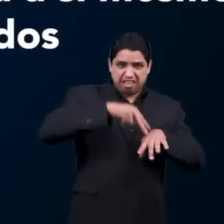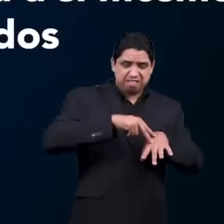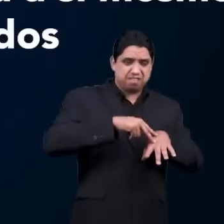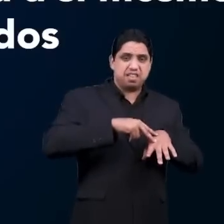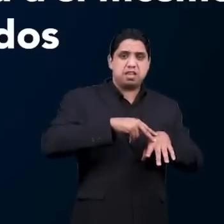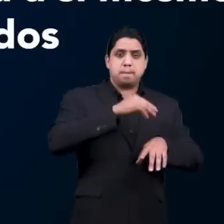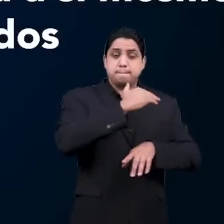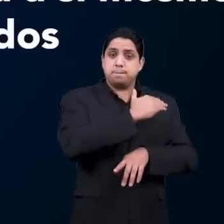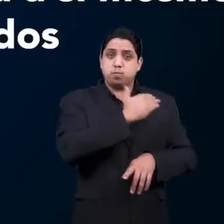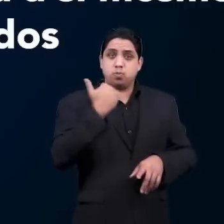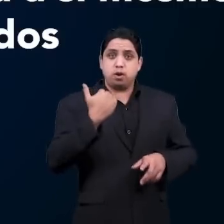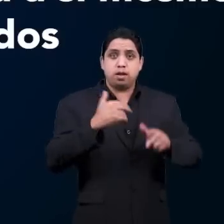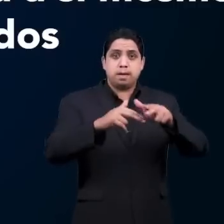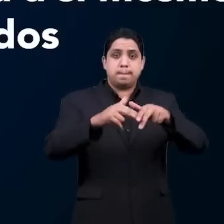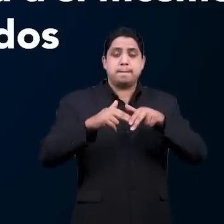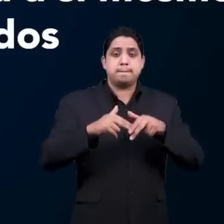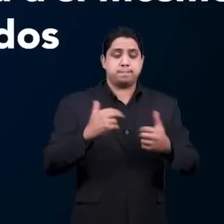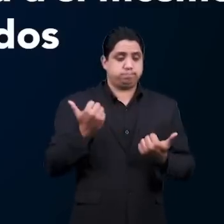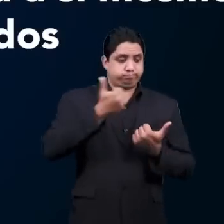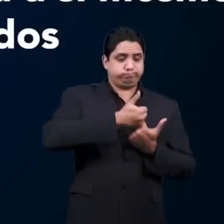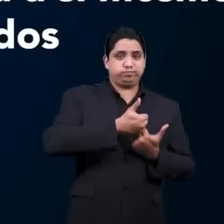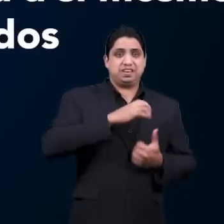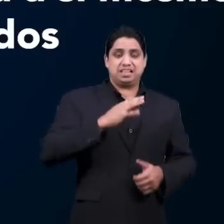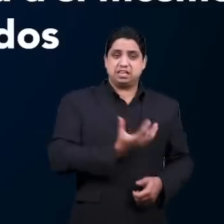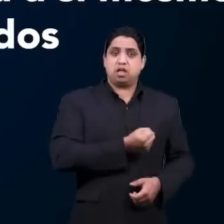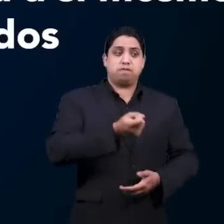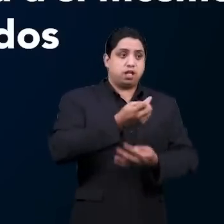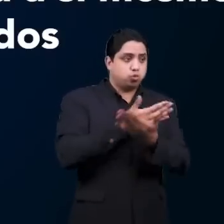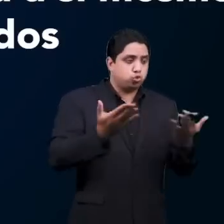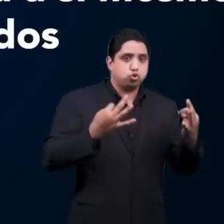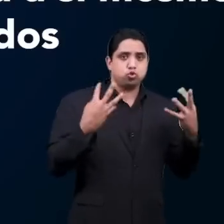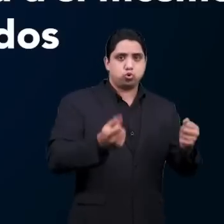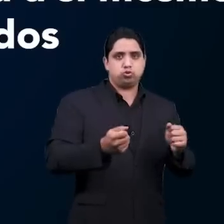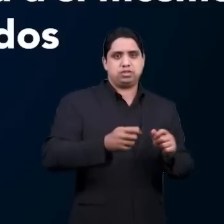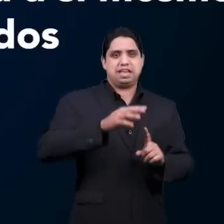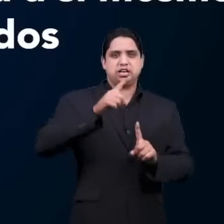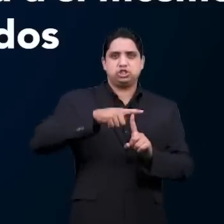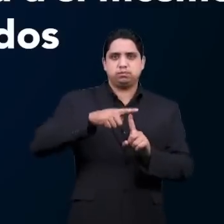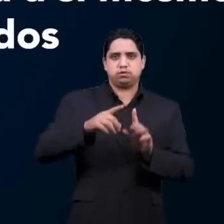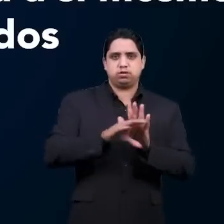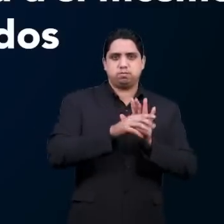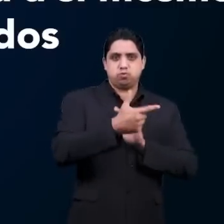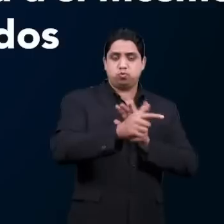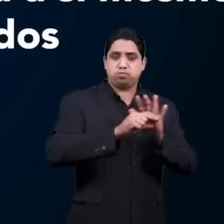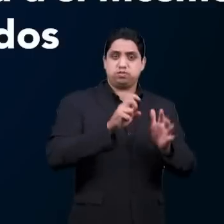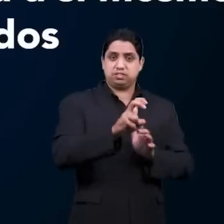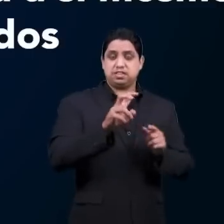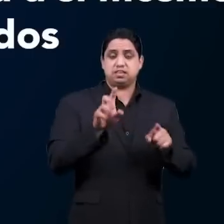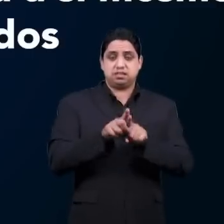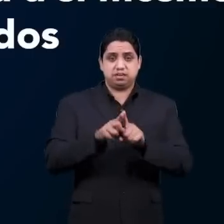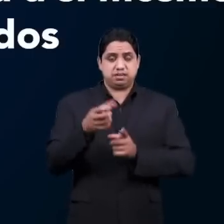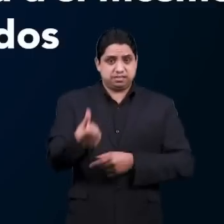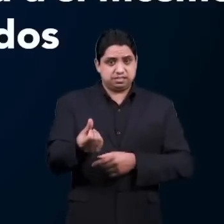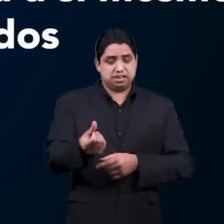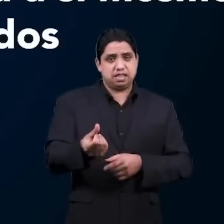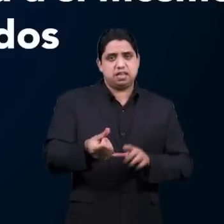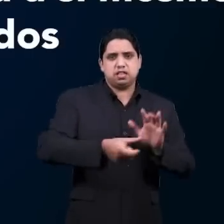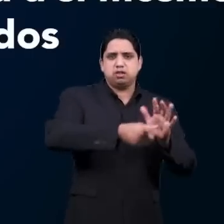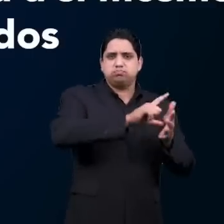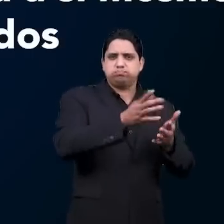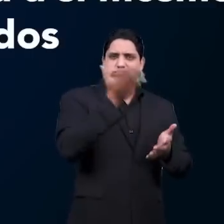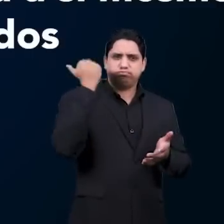todos, como está descrito em 1 Timóteo 2, 5, 6. Então, assim como o tabernáculo no Antigo